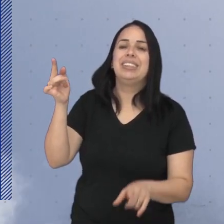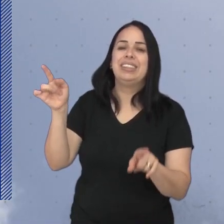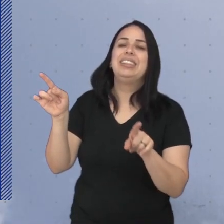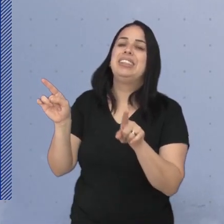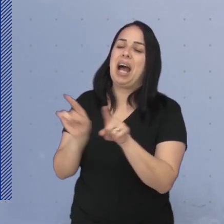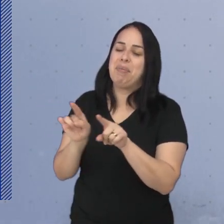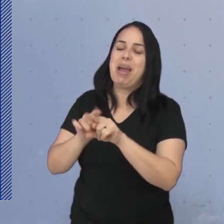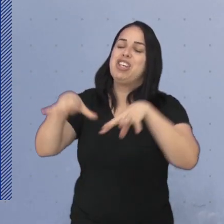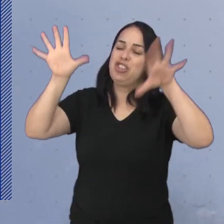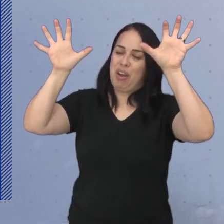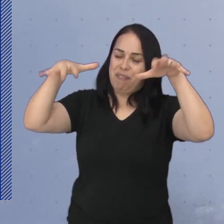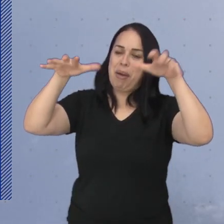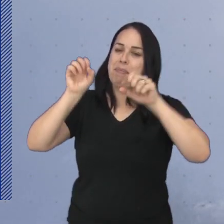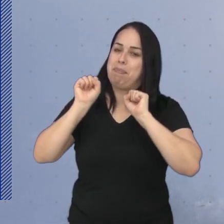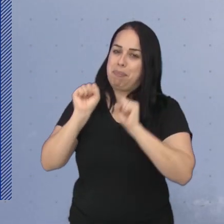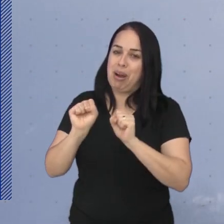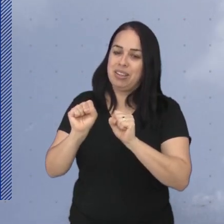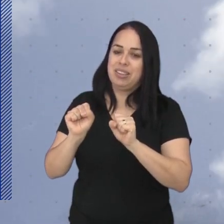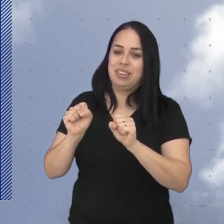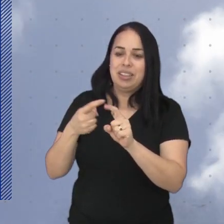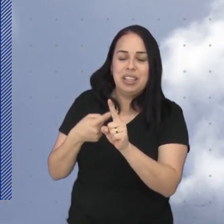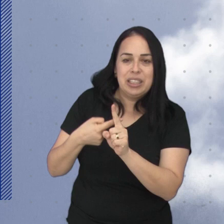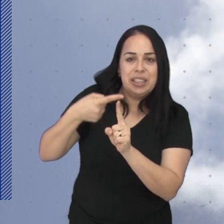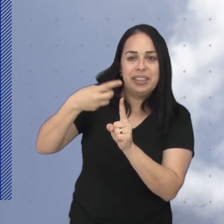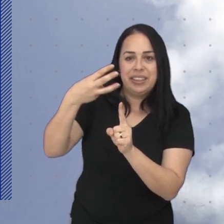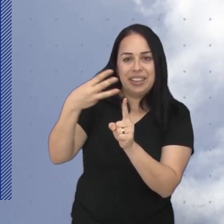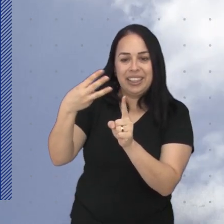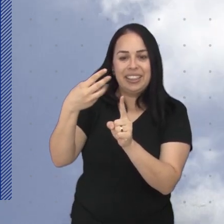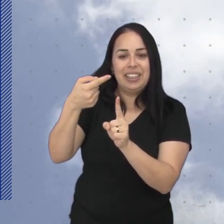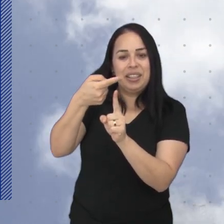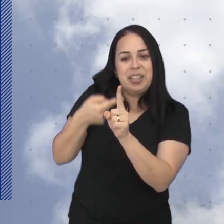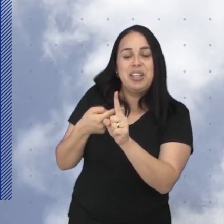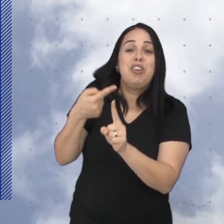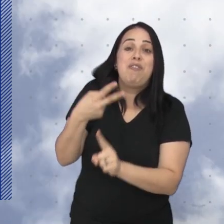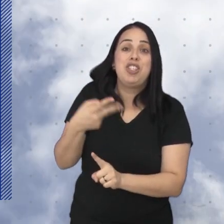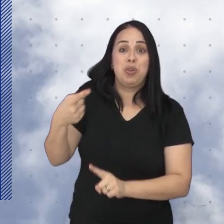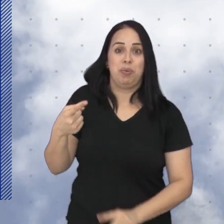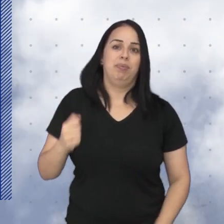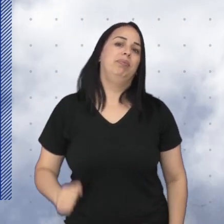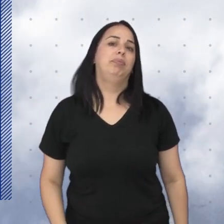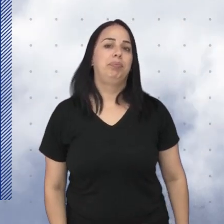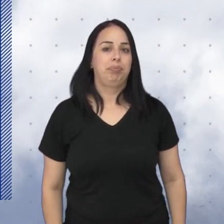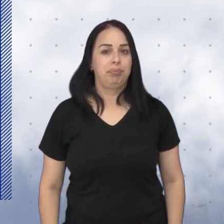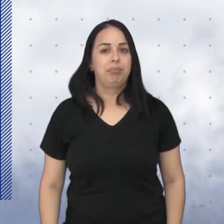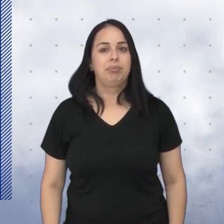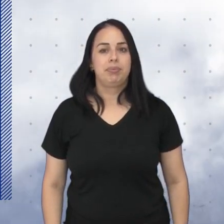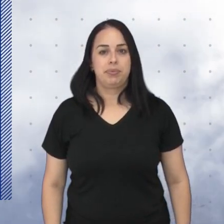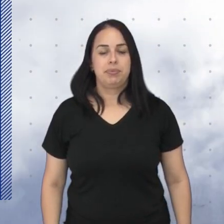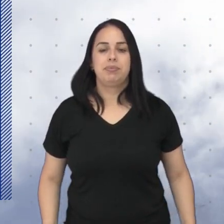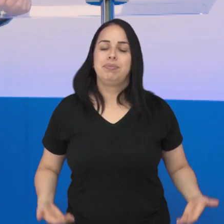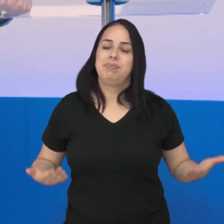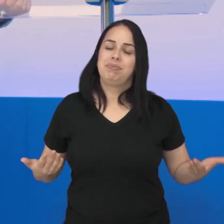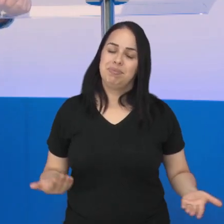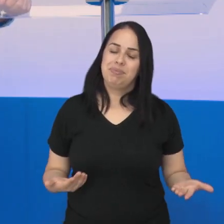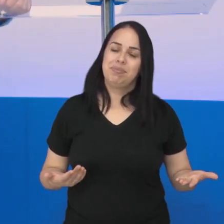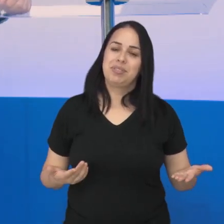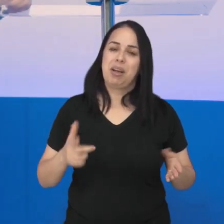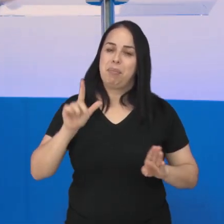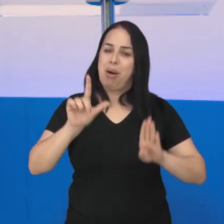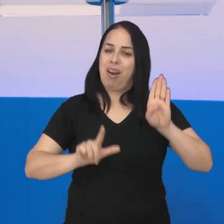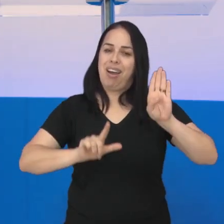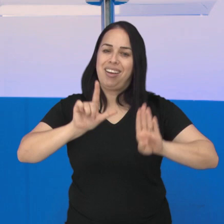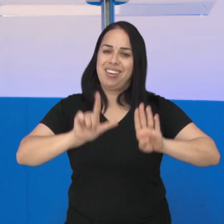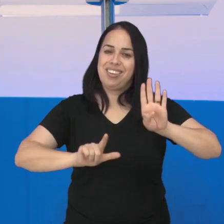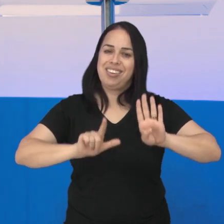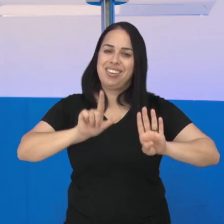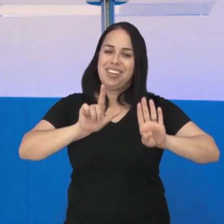terça-feira, também há chance de chuva. A máxima prevista é de 33 graus e a mínima de 21. Então é